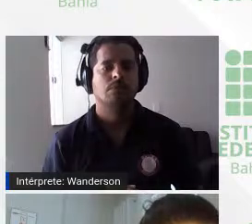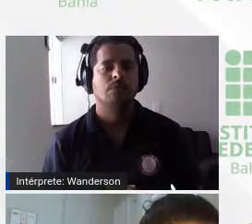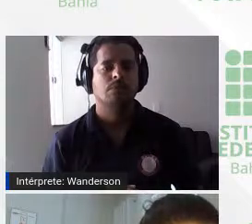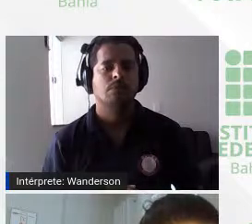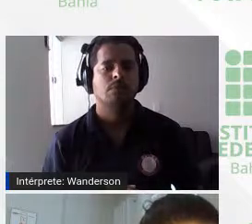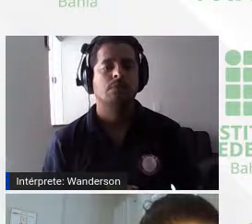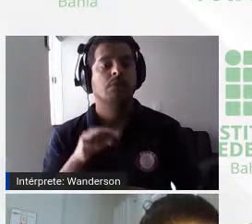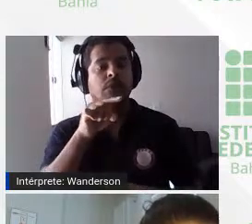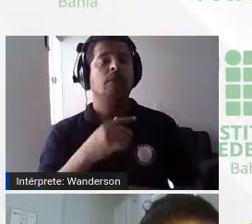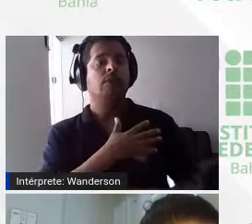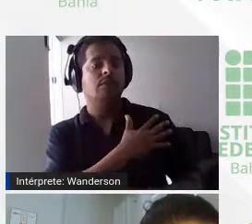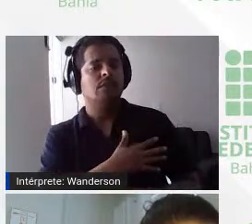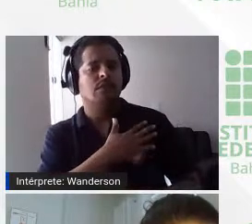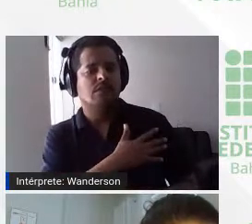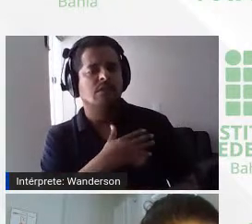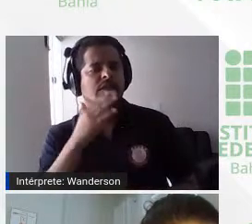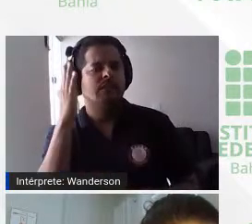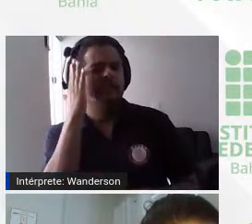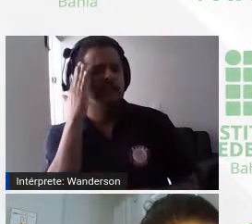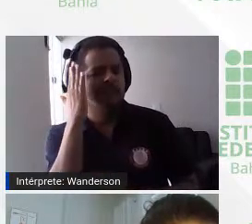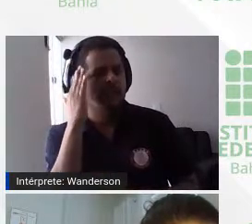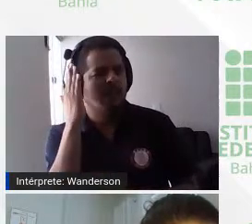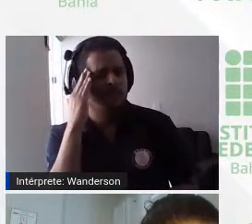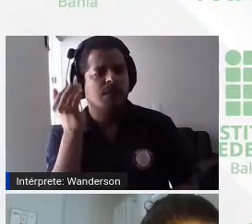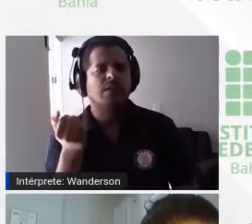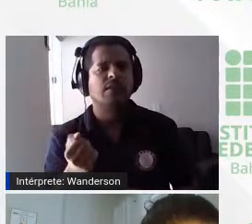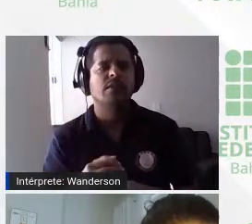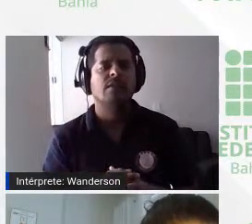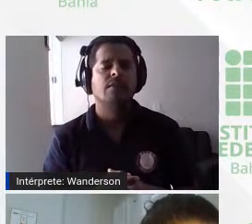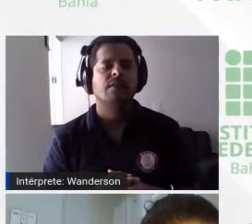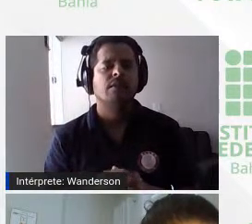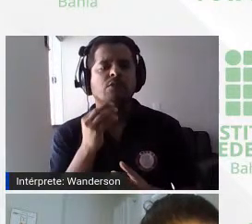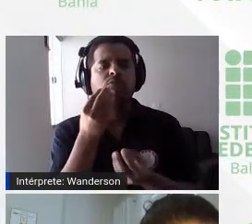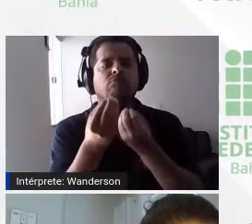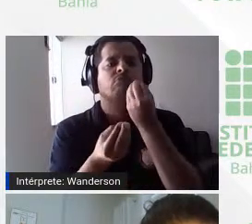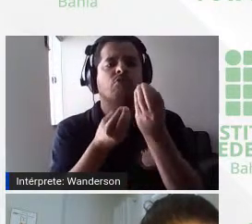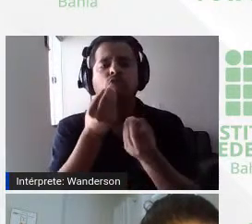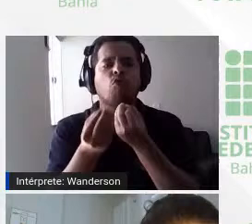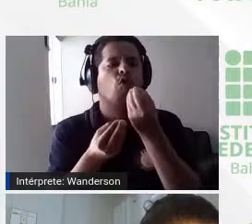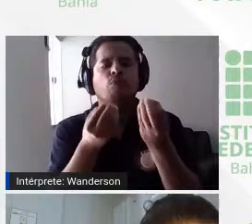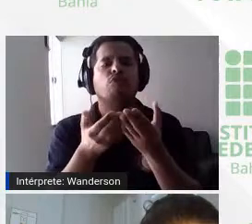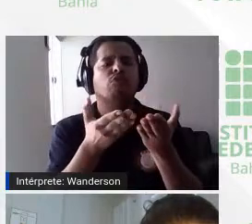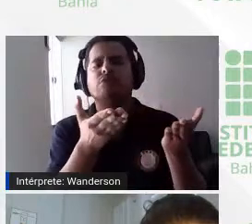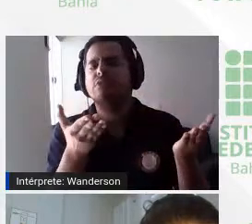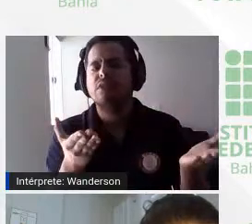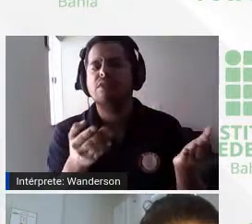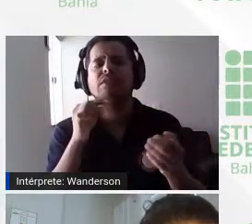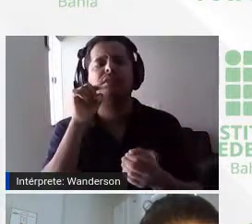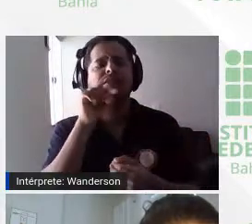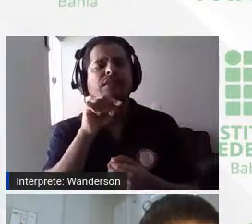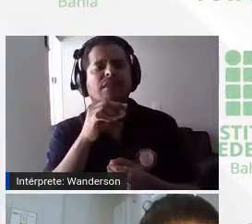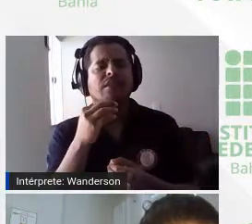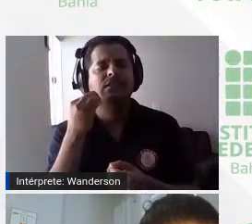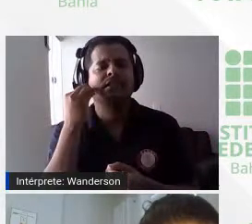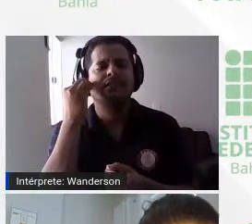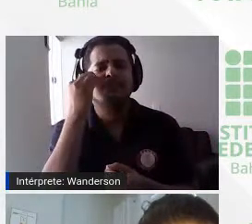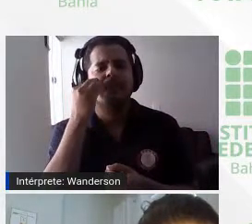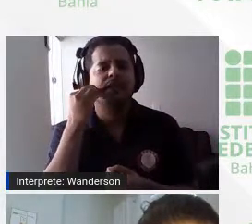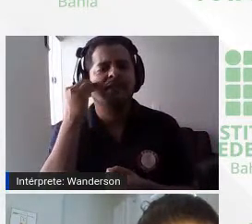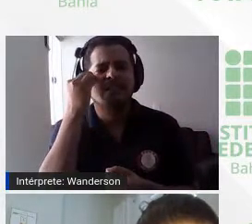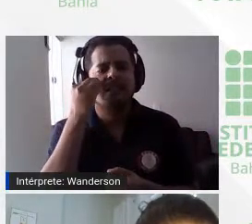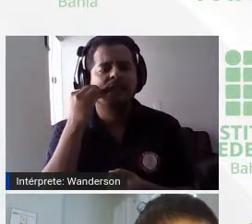E gostaria de saber como vocês acham que essas